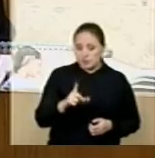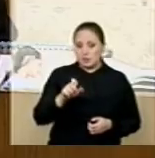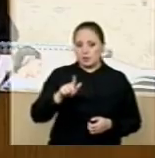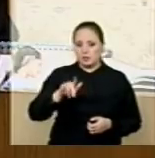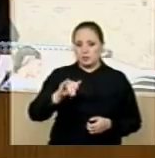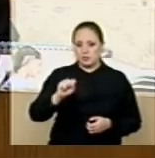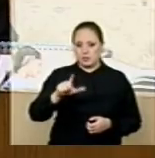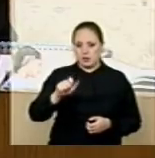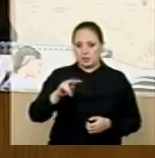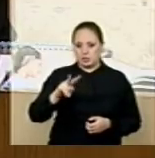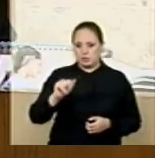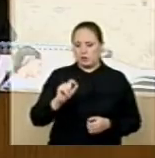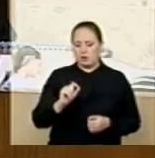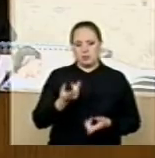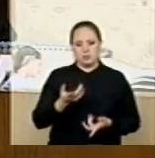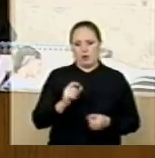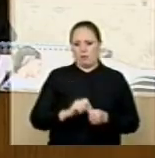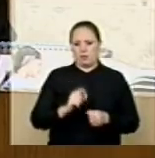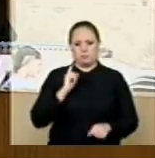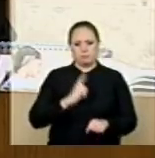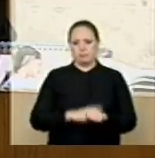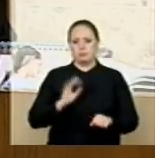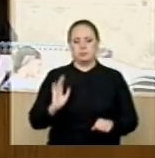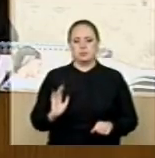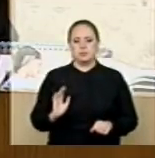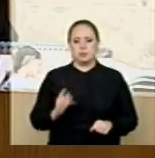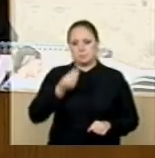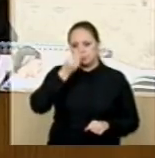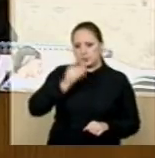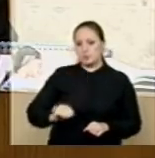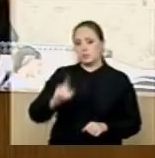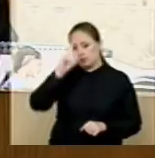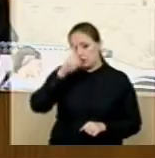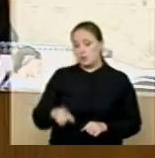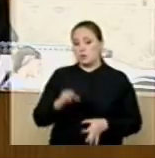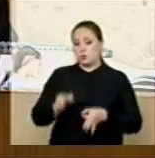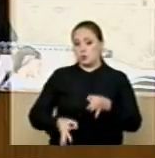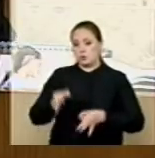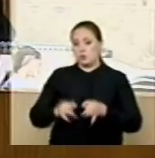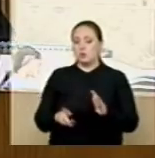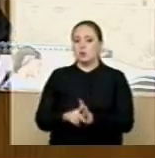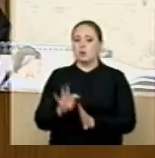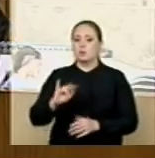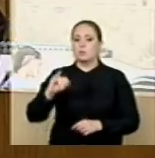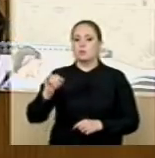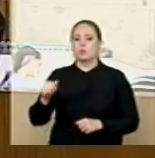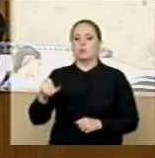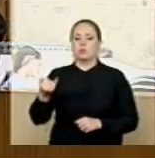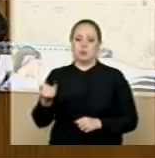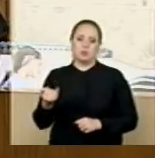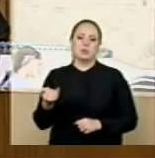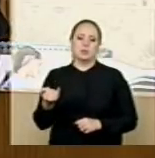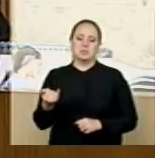executada imediatamente, desconsiderando a ordem judicial emanada de tribunal competente e